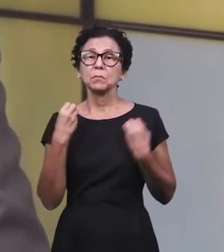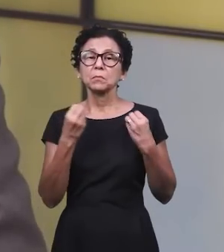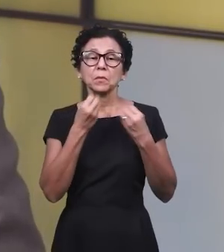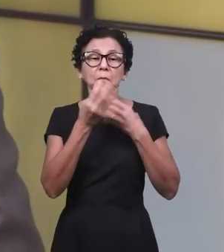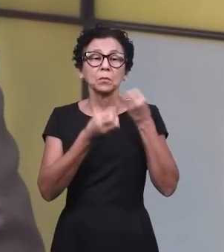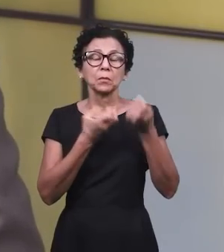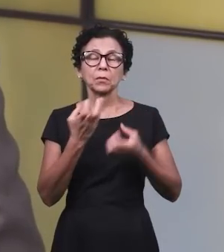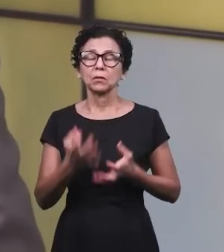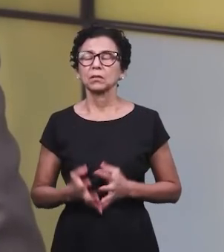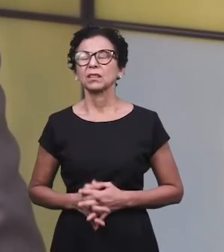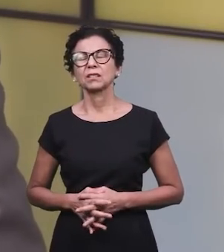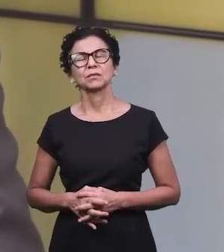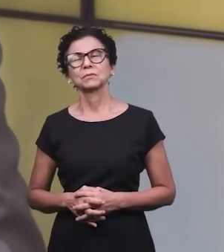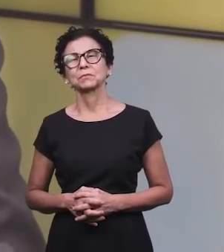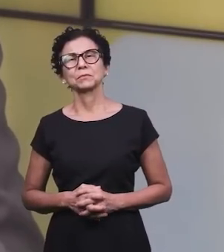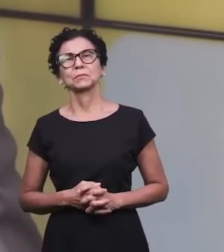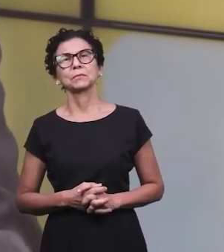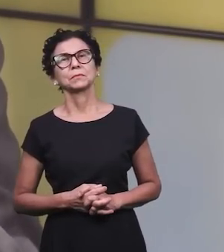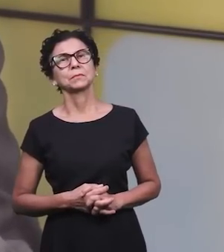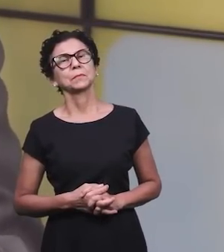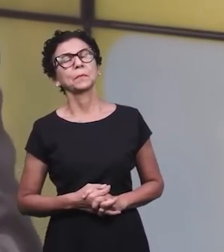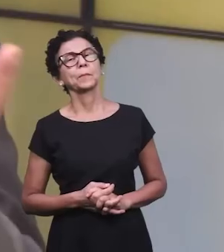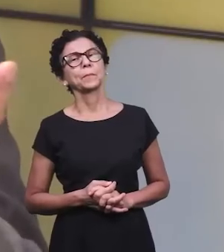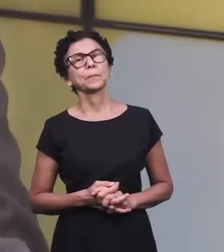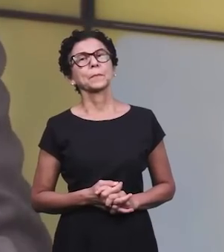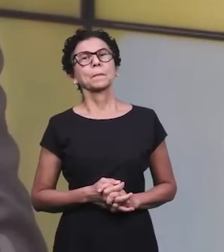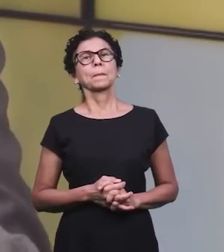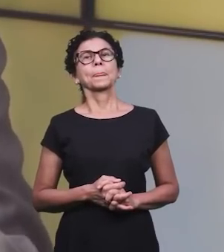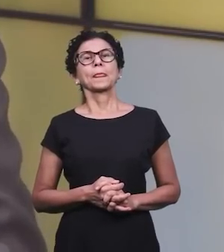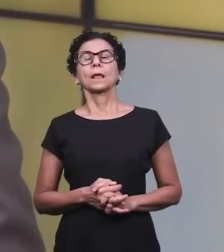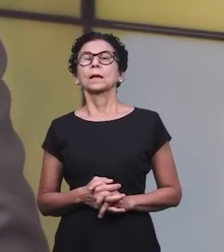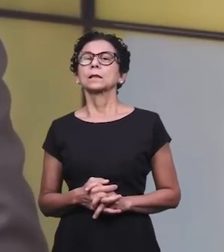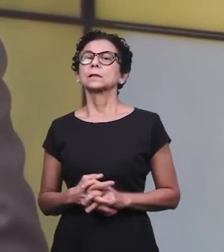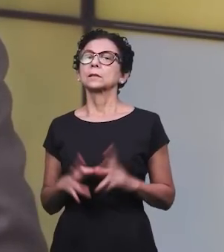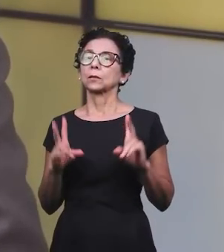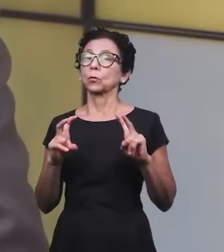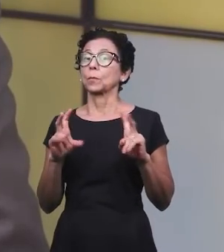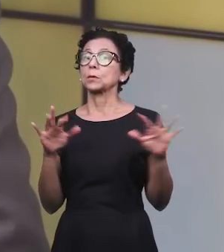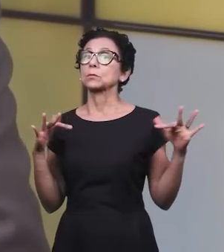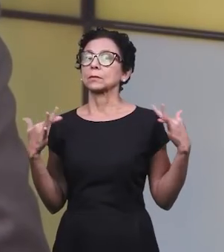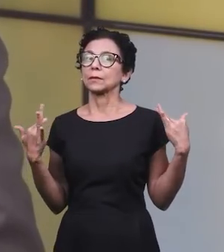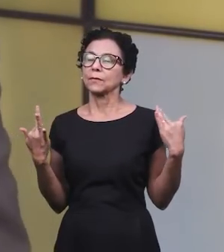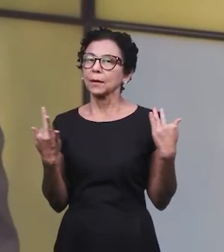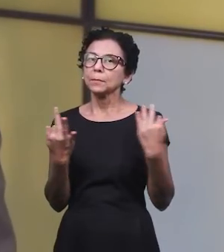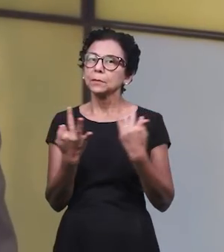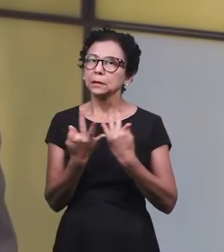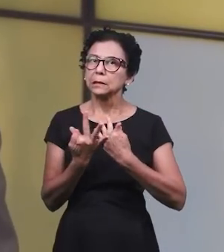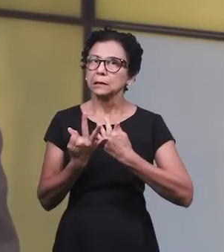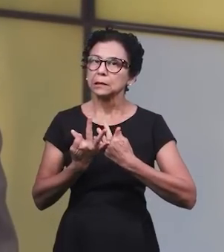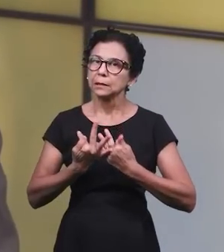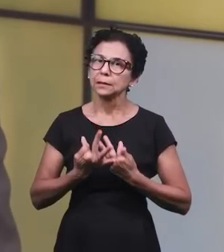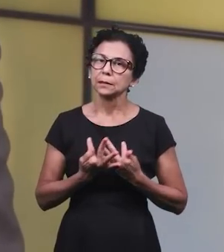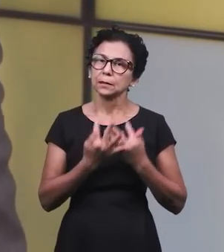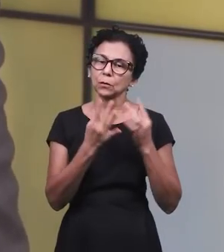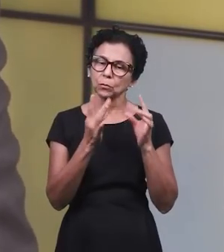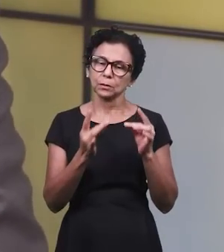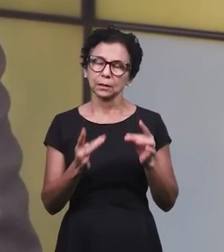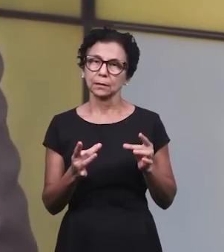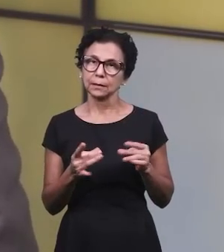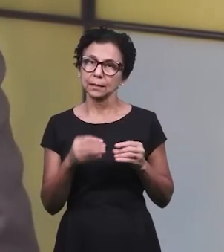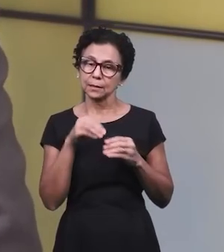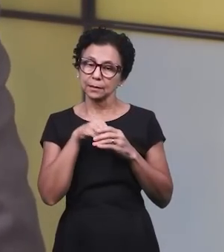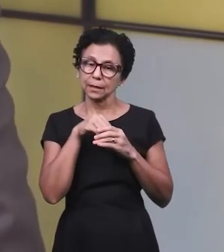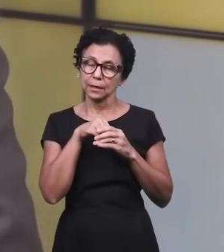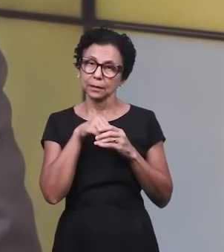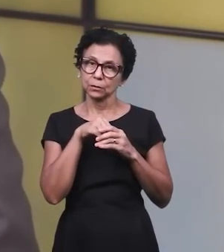essa participação. Nós, como um todo, como família, estou falando de família, tem detalhes de família dentro que é para tratar dentro